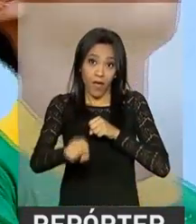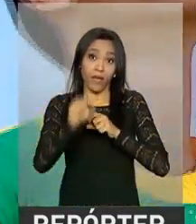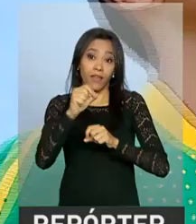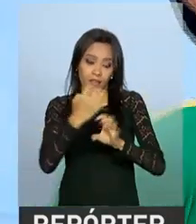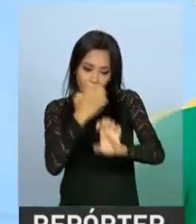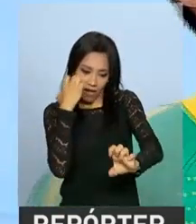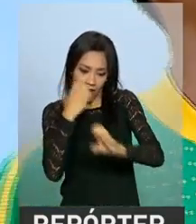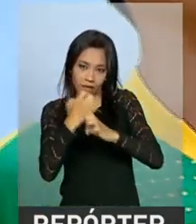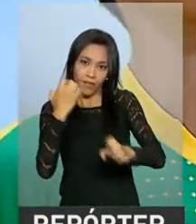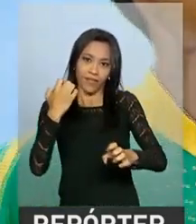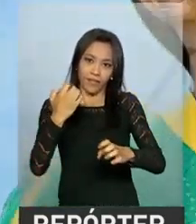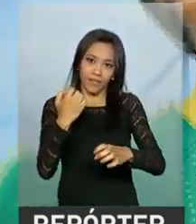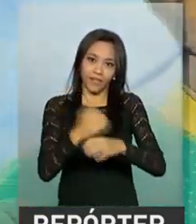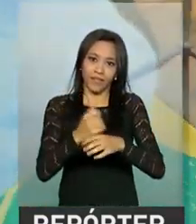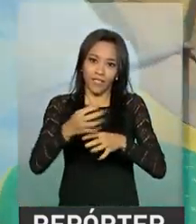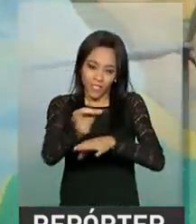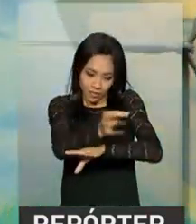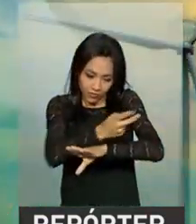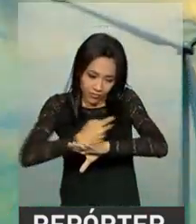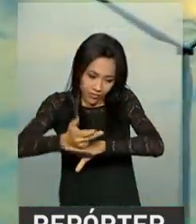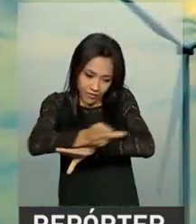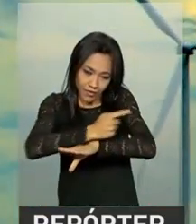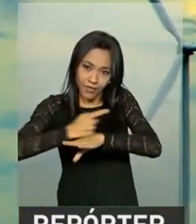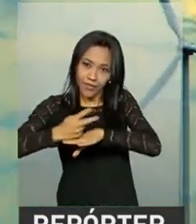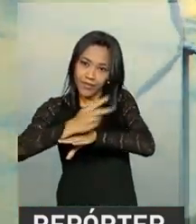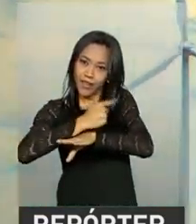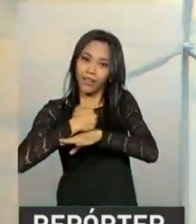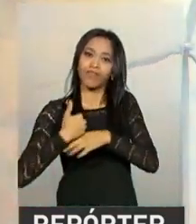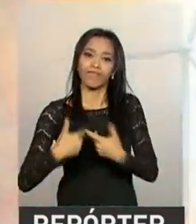entendeu só que tem que estudar se Deus quiser dá